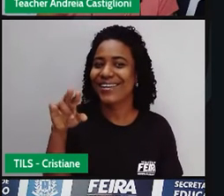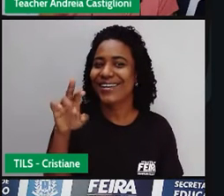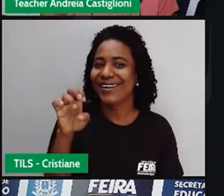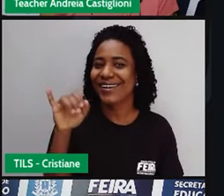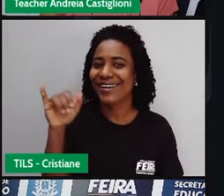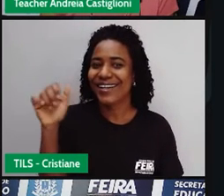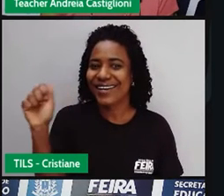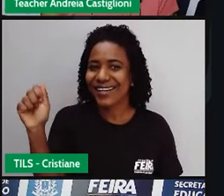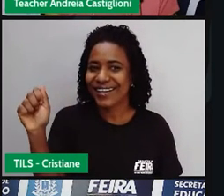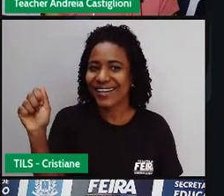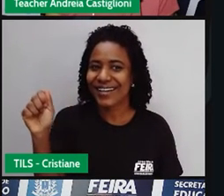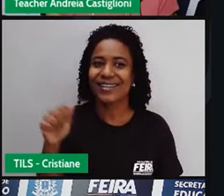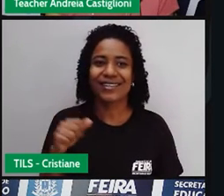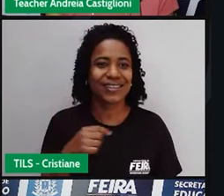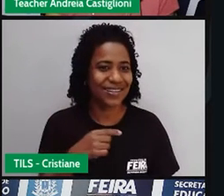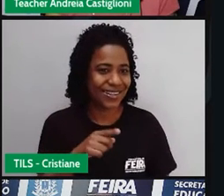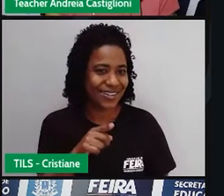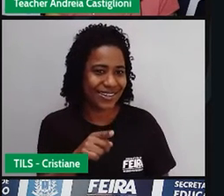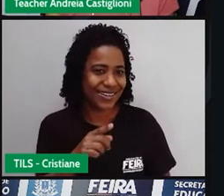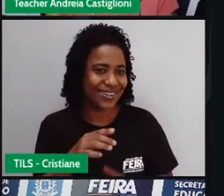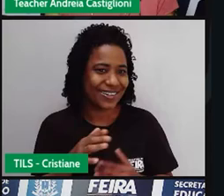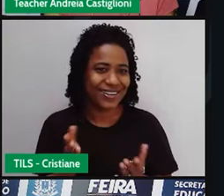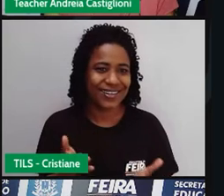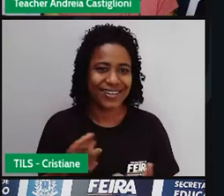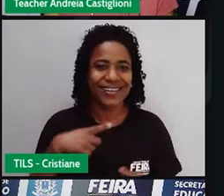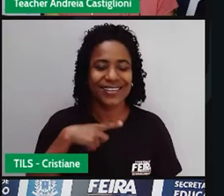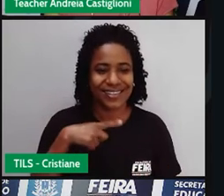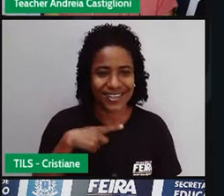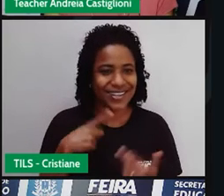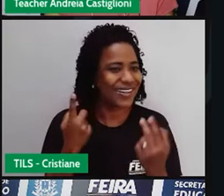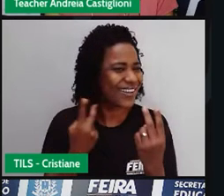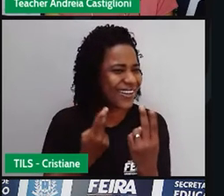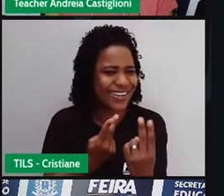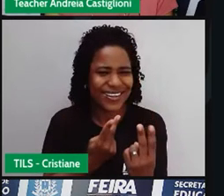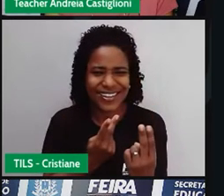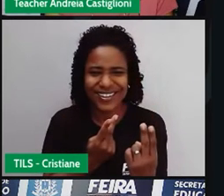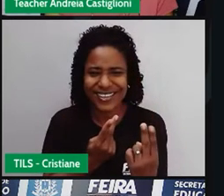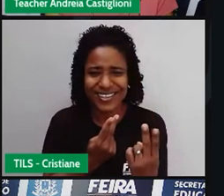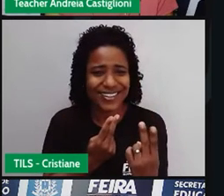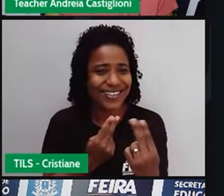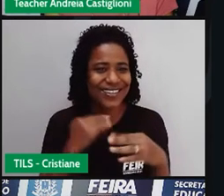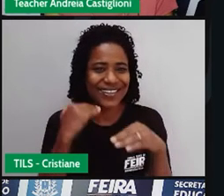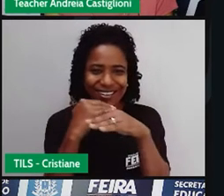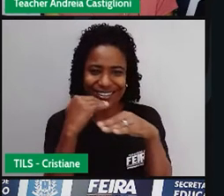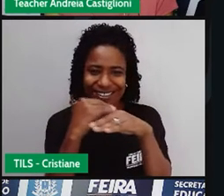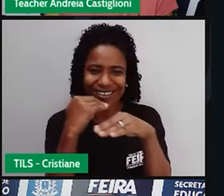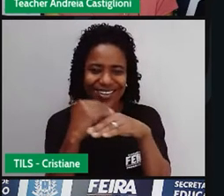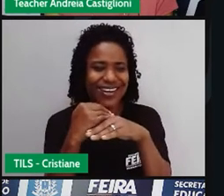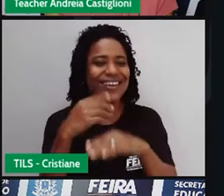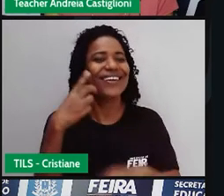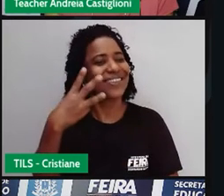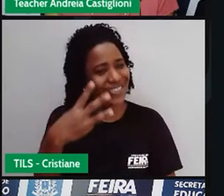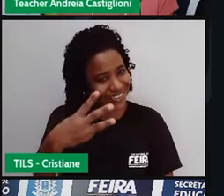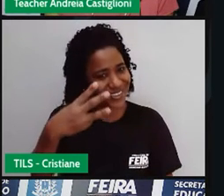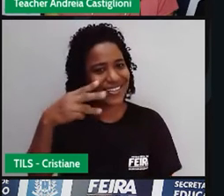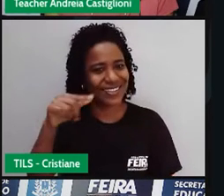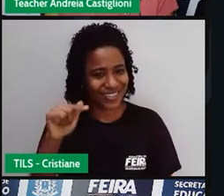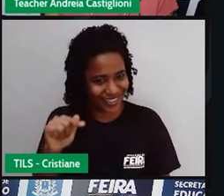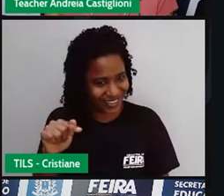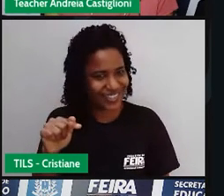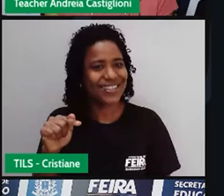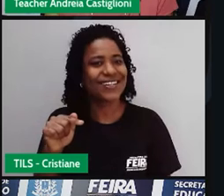a Aim descer eu tenho a mesma medida de calçado que você pediram e também usaria